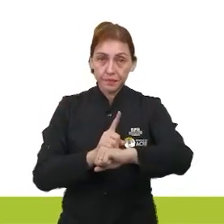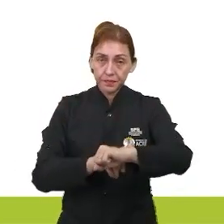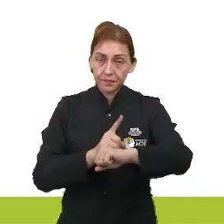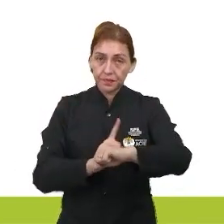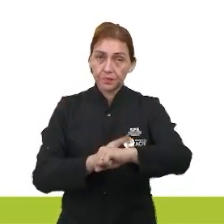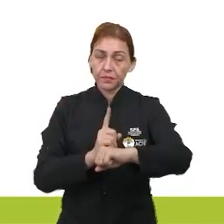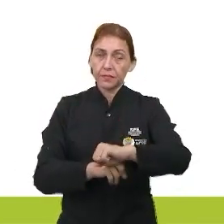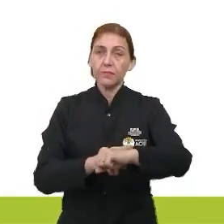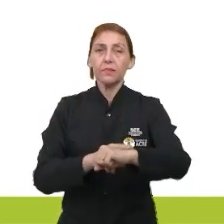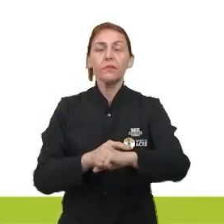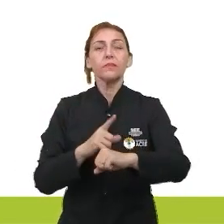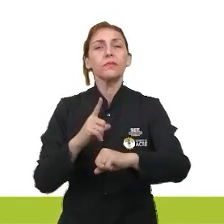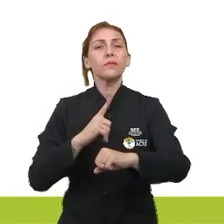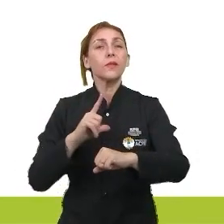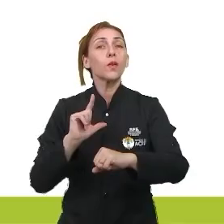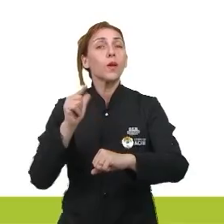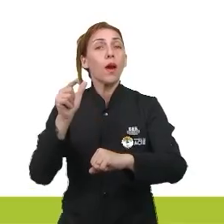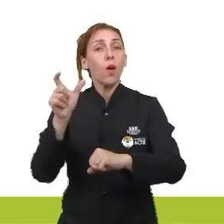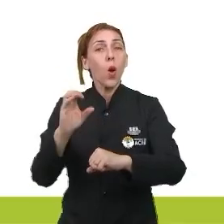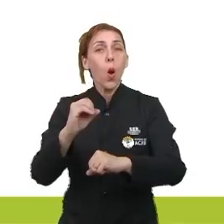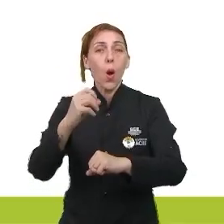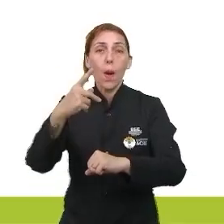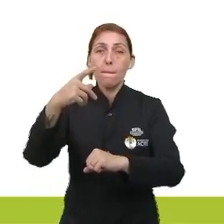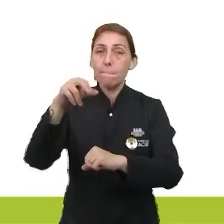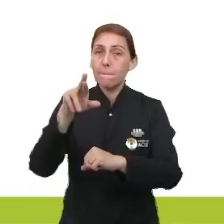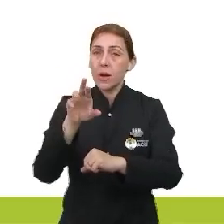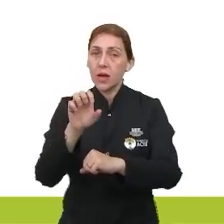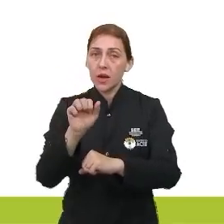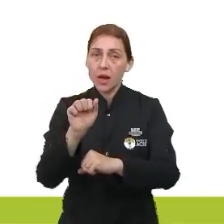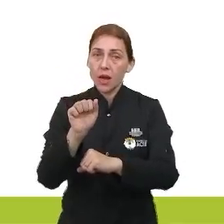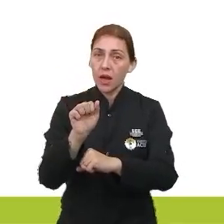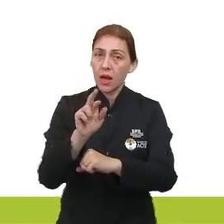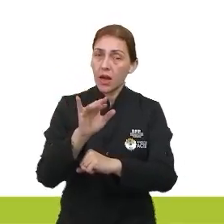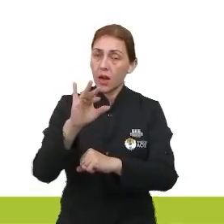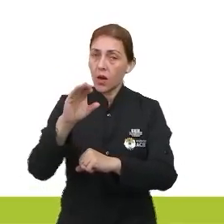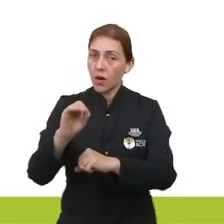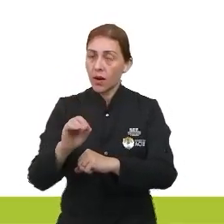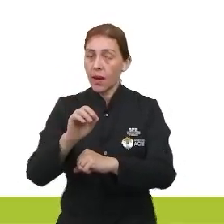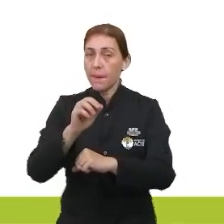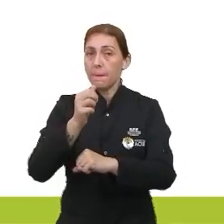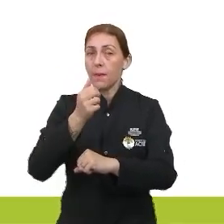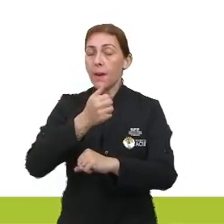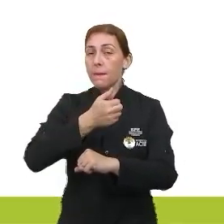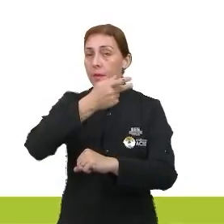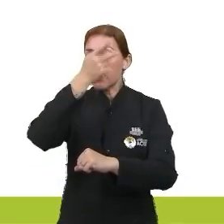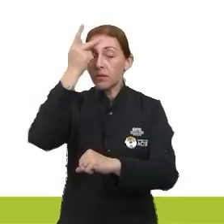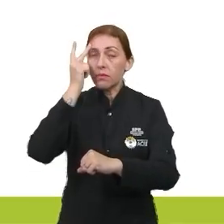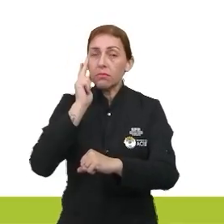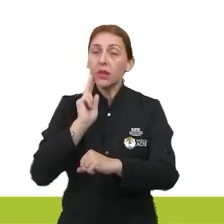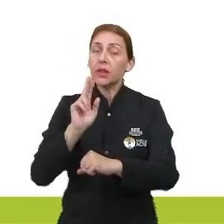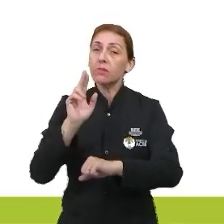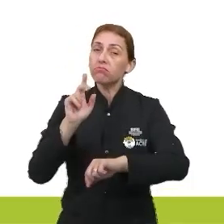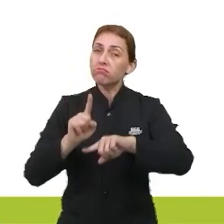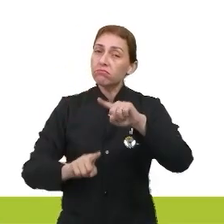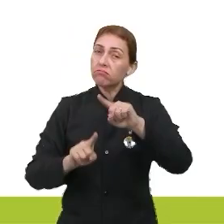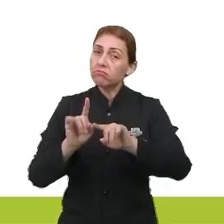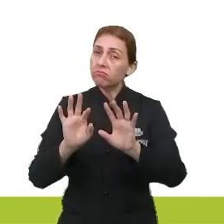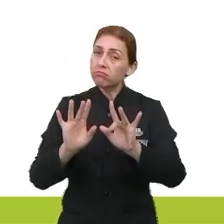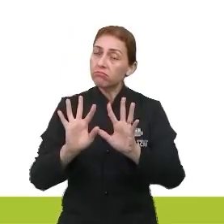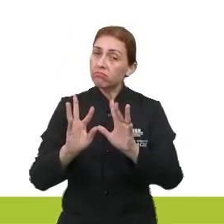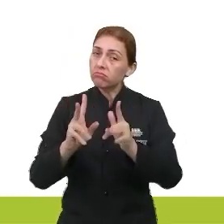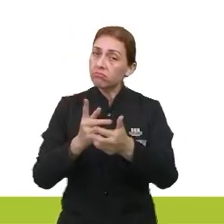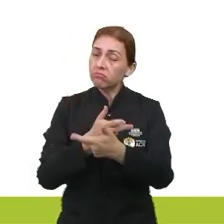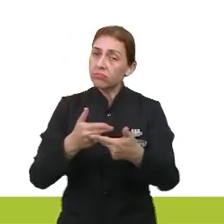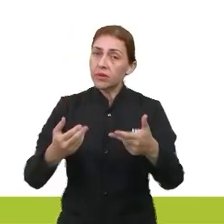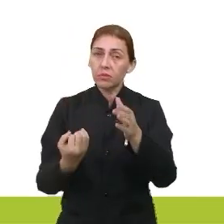ele passa a ser o operário, aquele que manuseia as máquinas. E aí